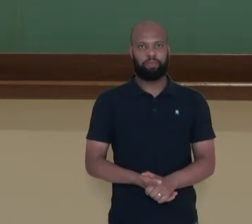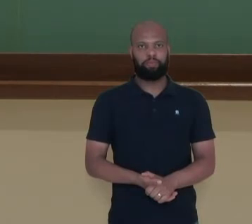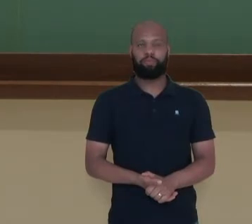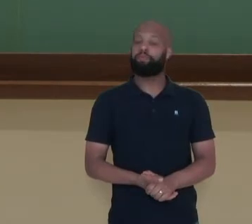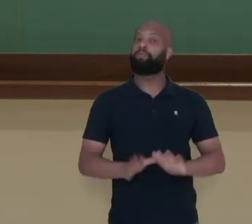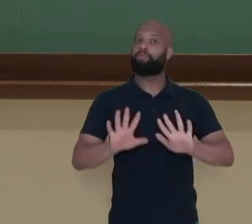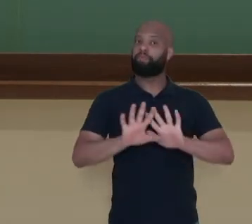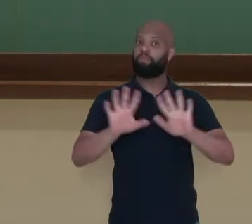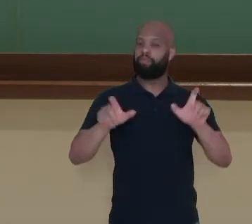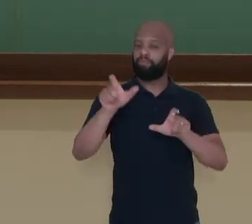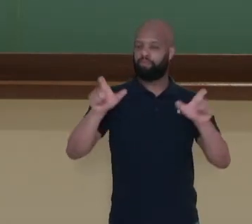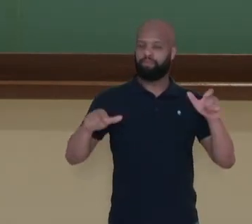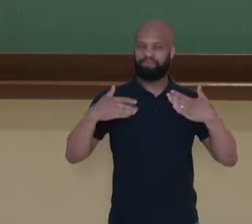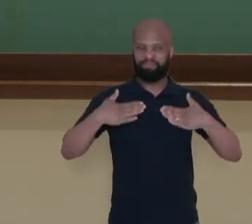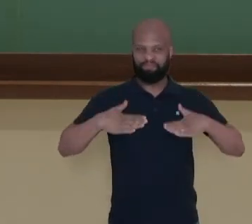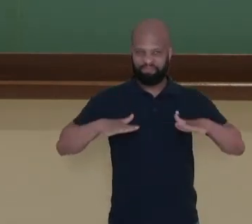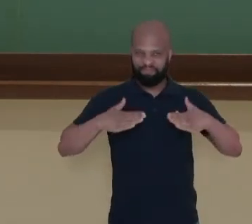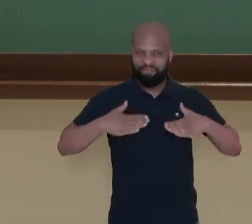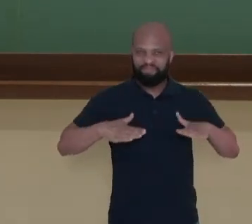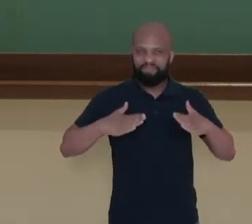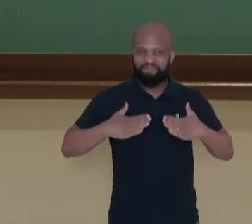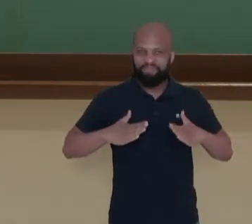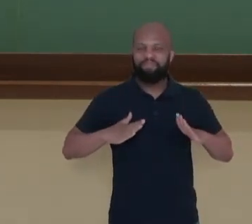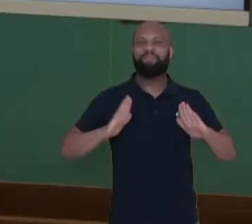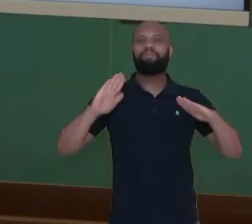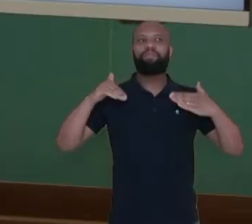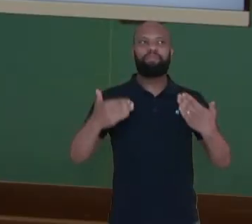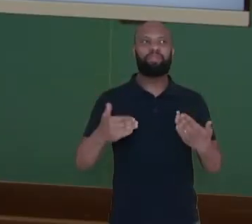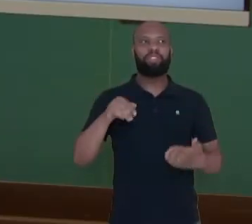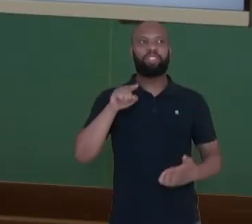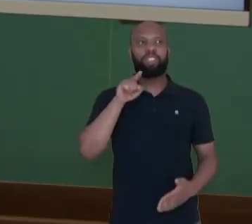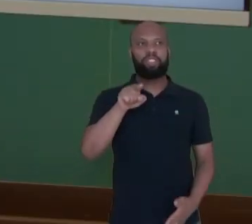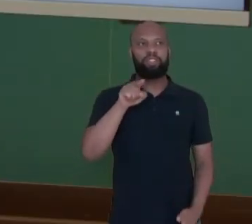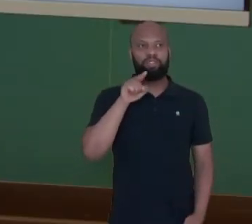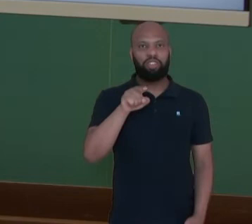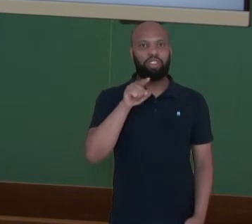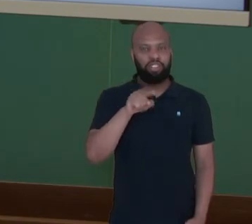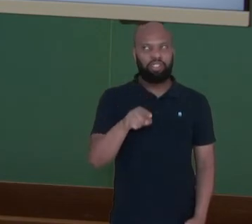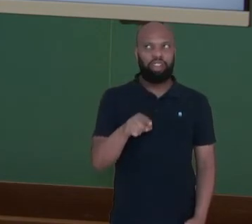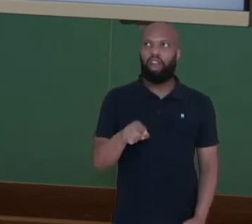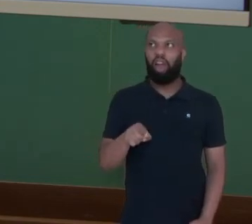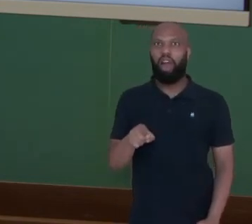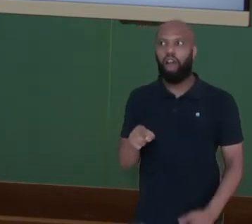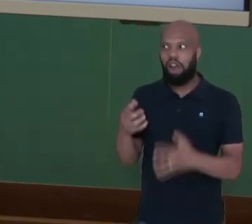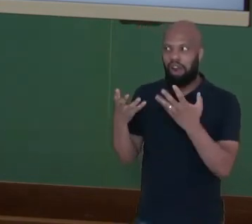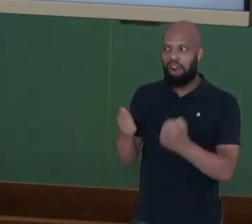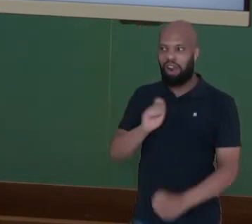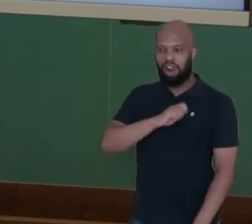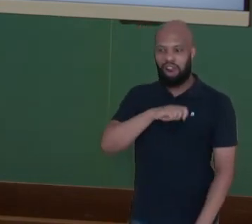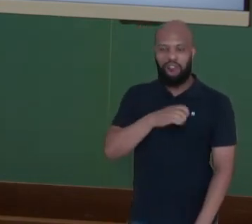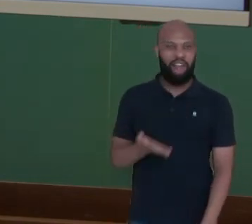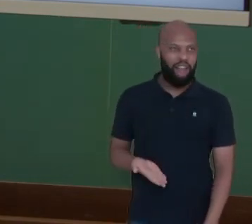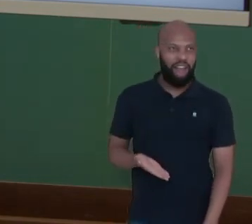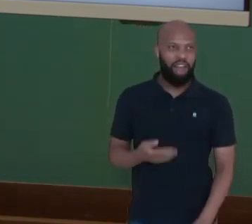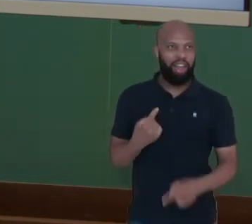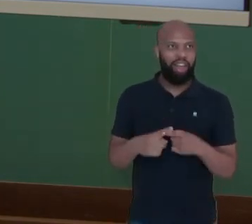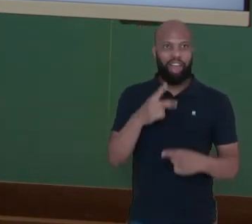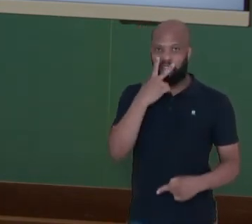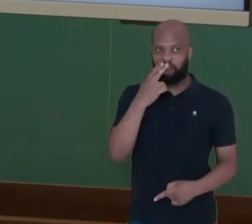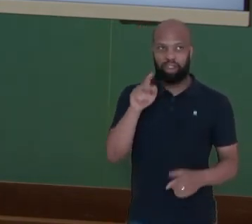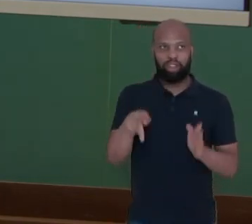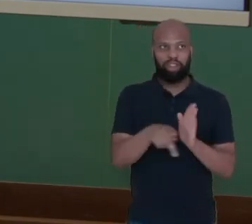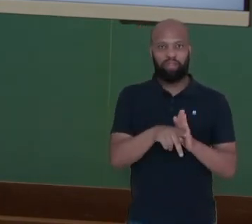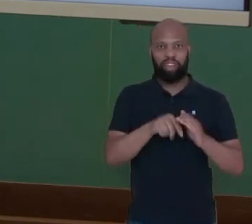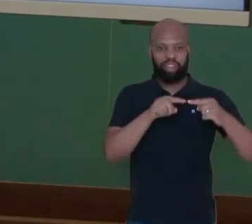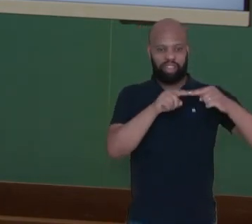E aí, meus queridos, tranquilo? Cara, você não caiu na pegadinha achando que isso aqui é o trajeto da montanha-russa,